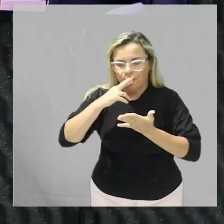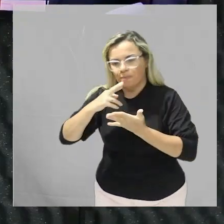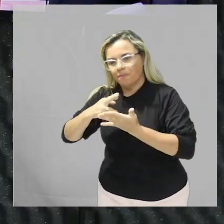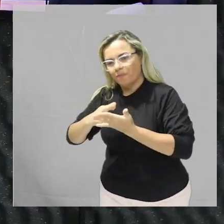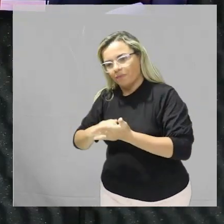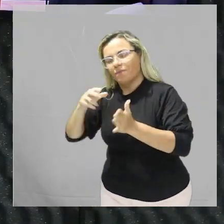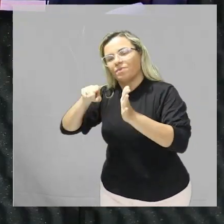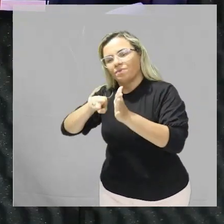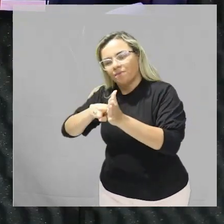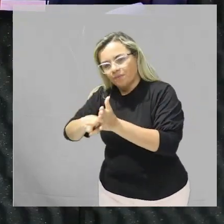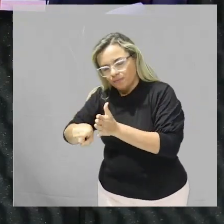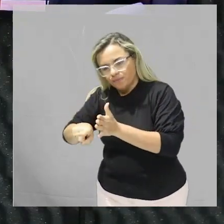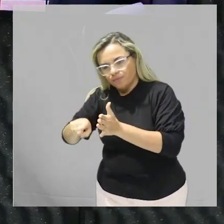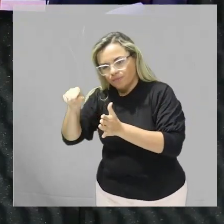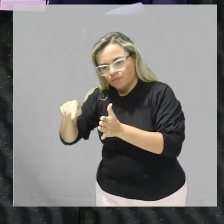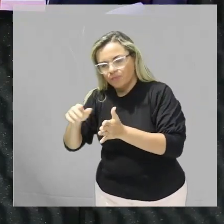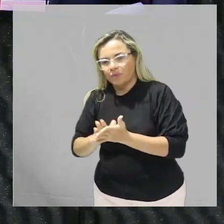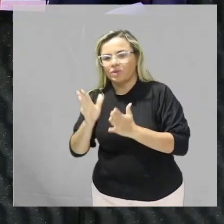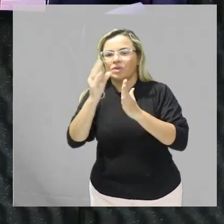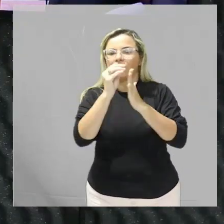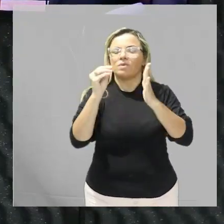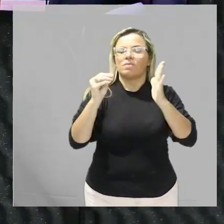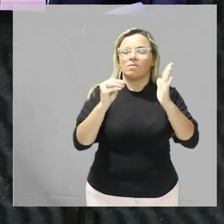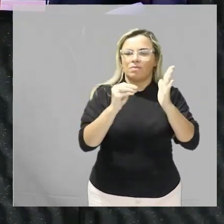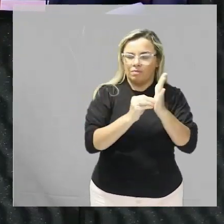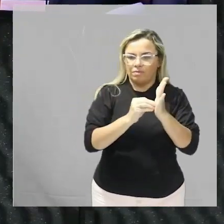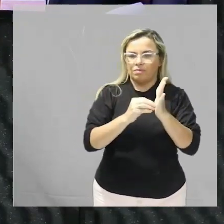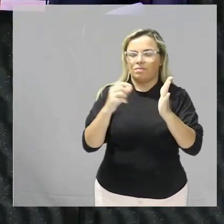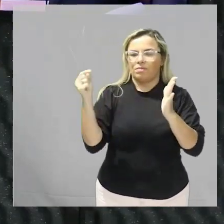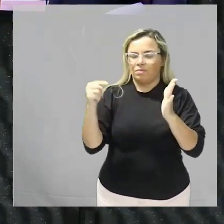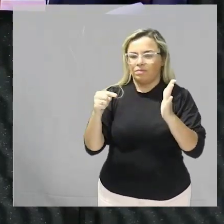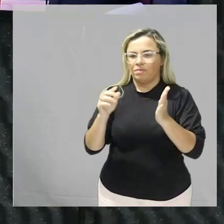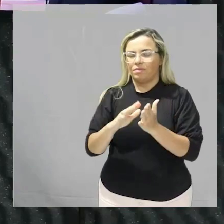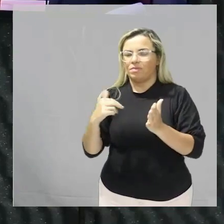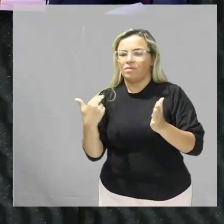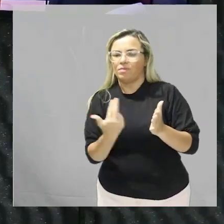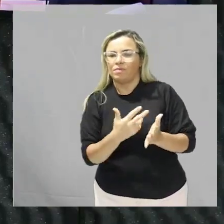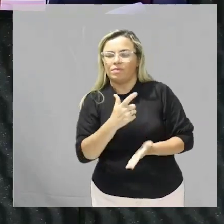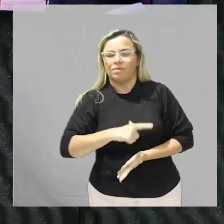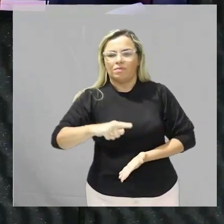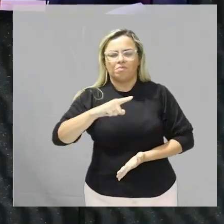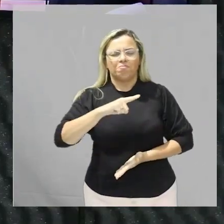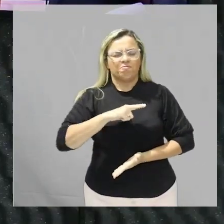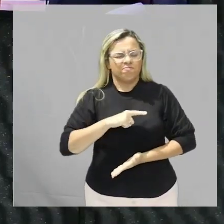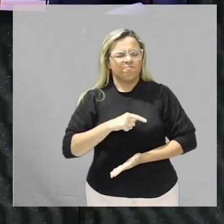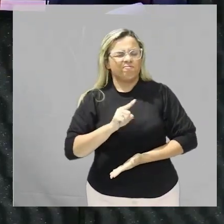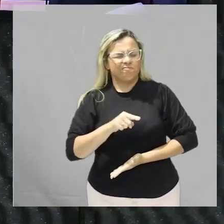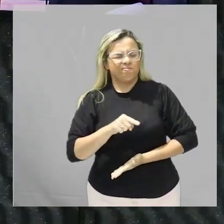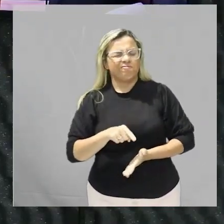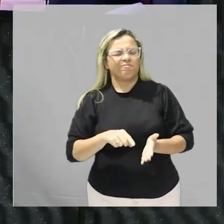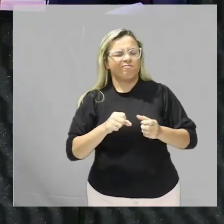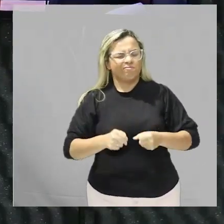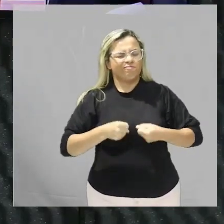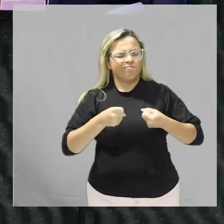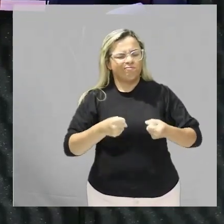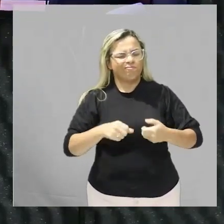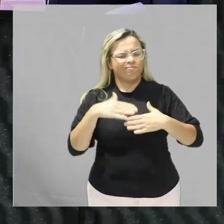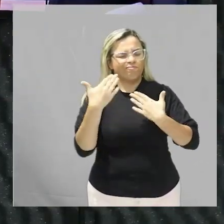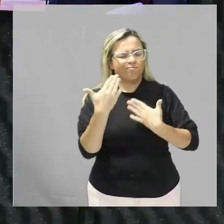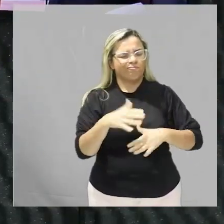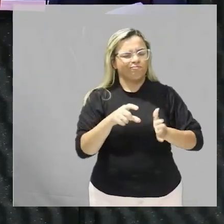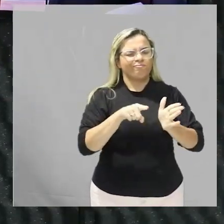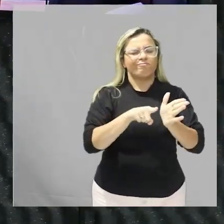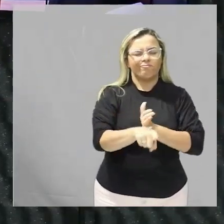de questões de conteúdos que nós temos quase certeza que pode cair aí na